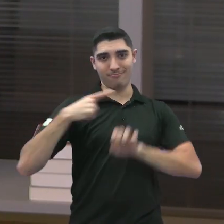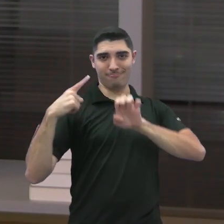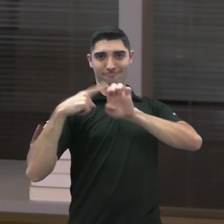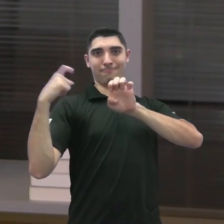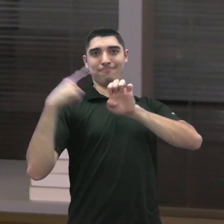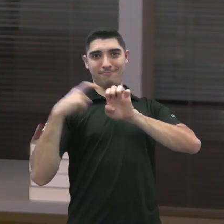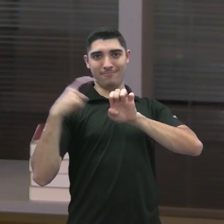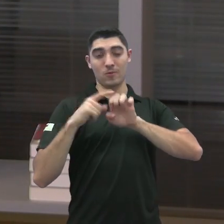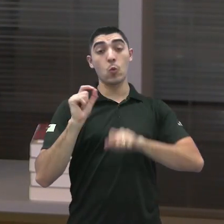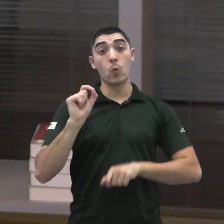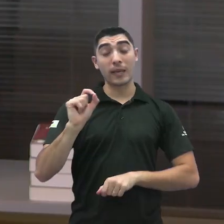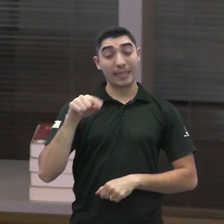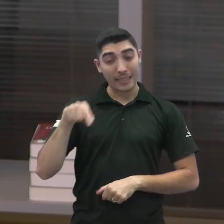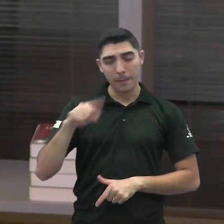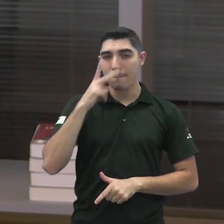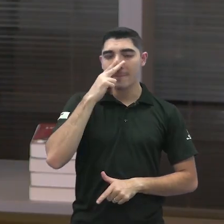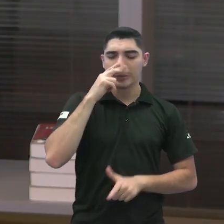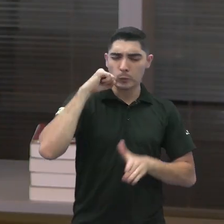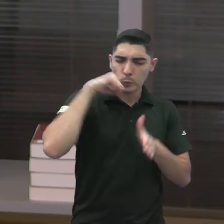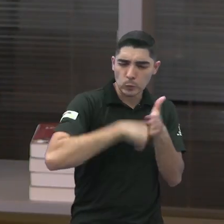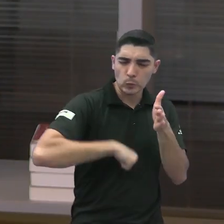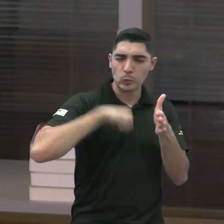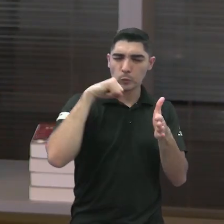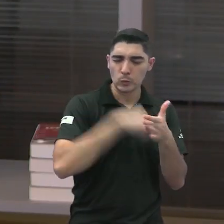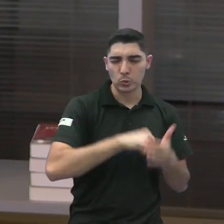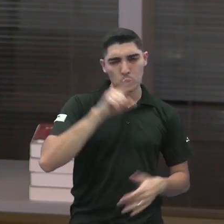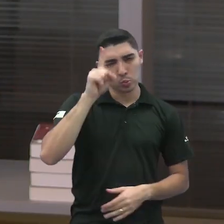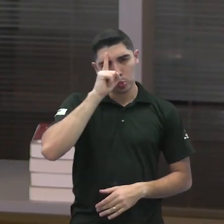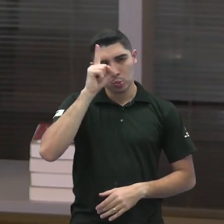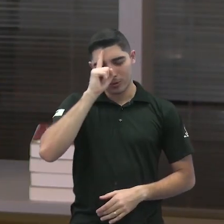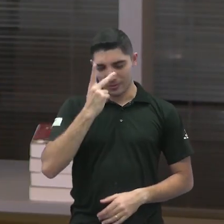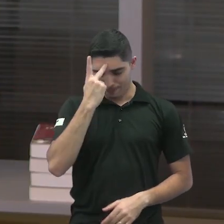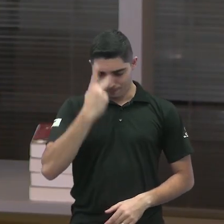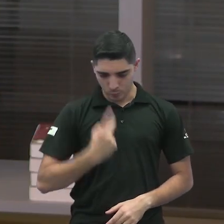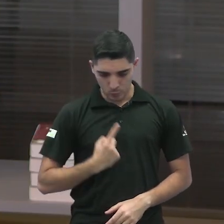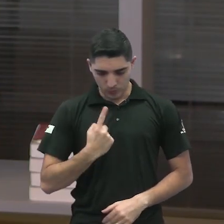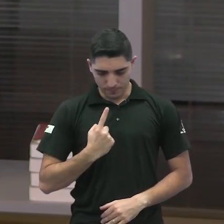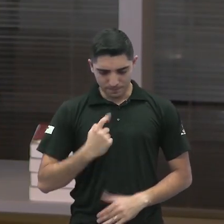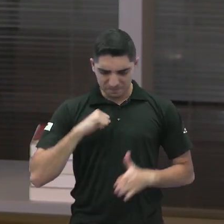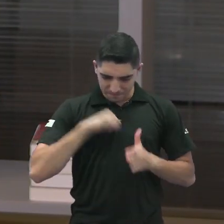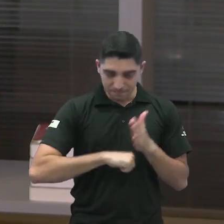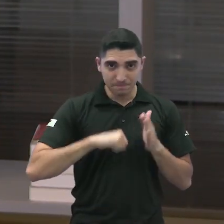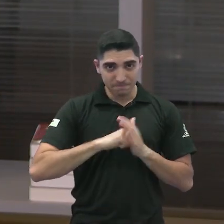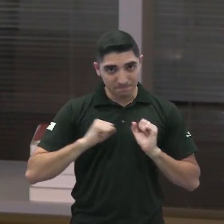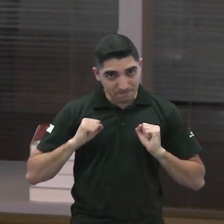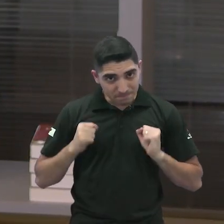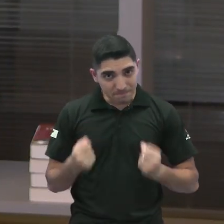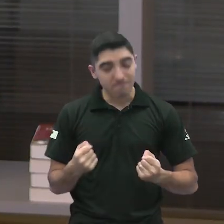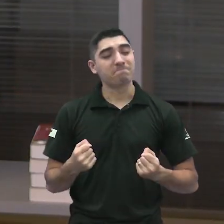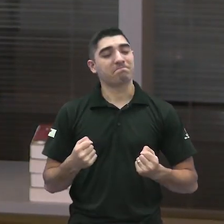que empreende, é sempre uma luta diária a gente com a gente mesmo, sabe?